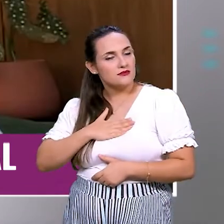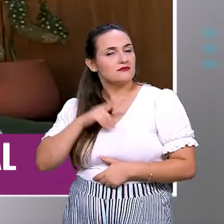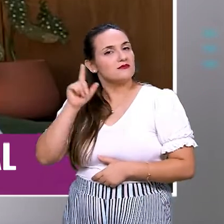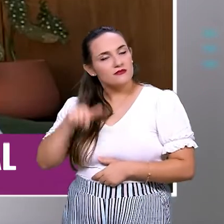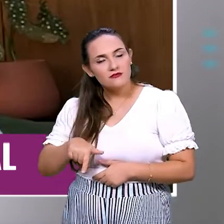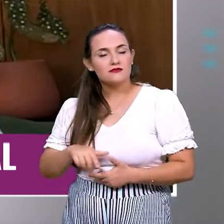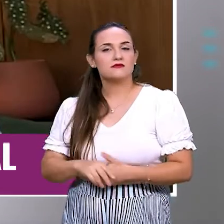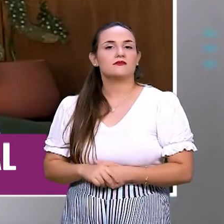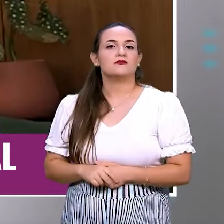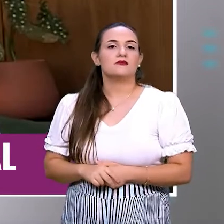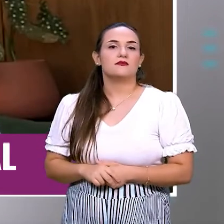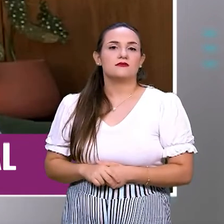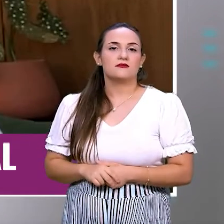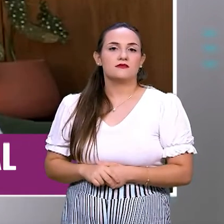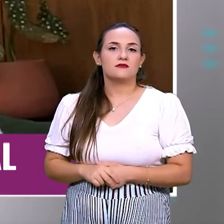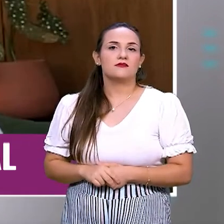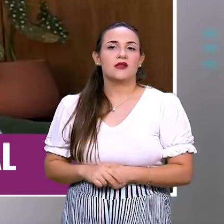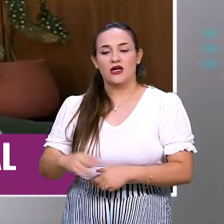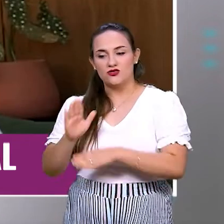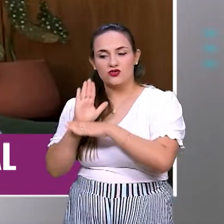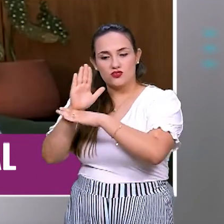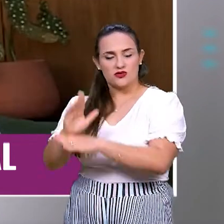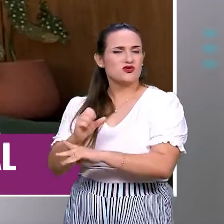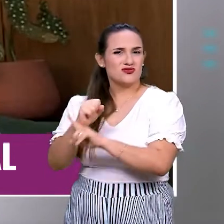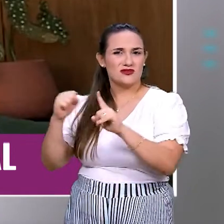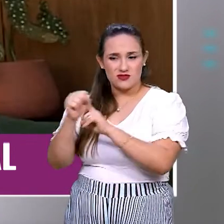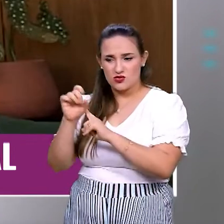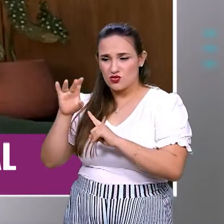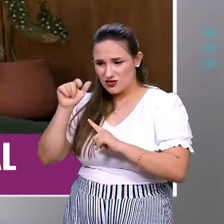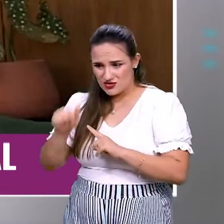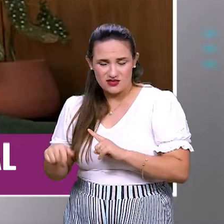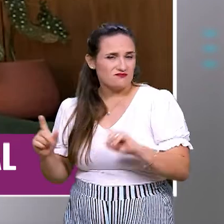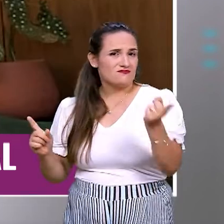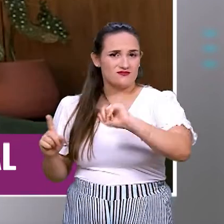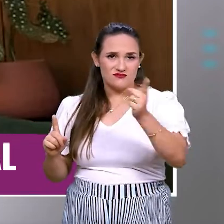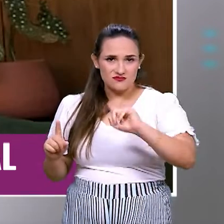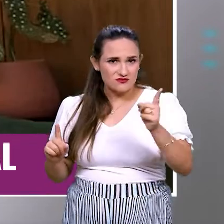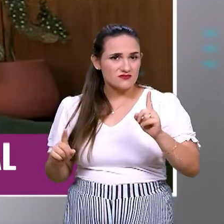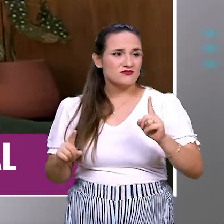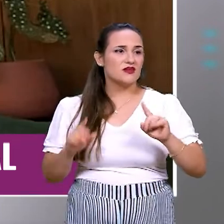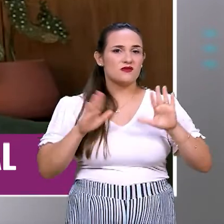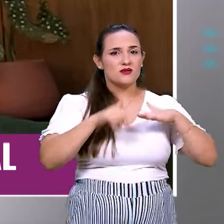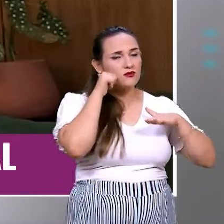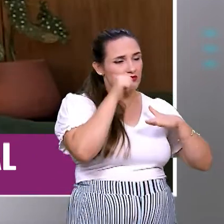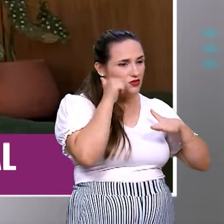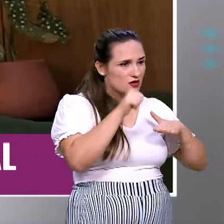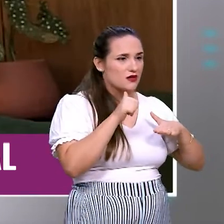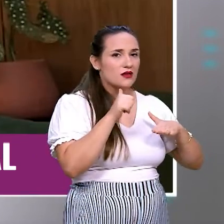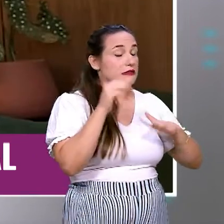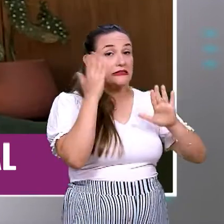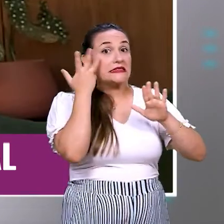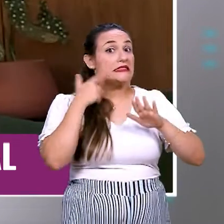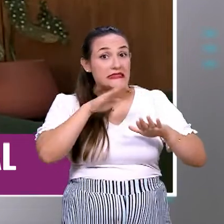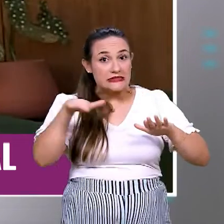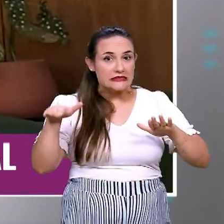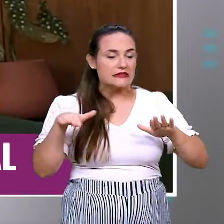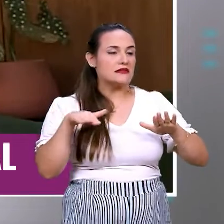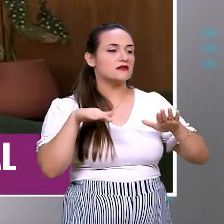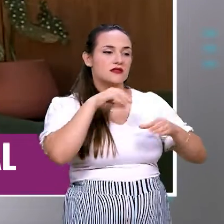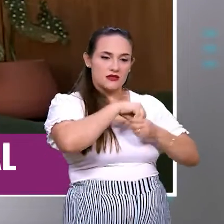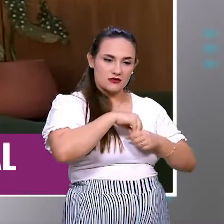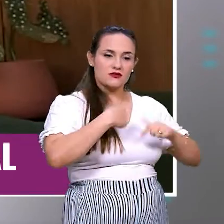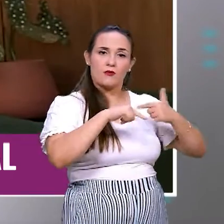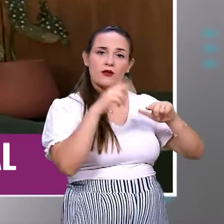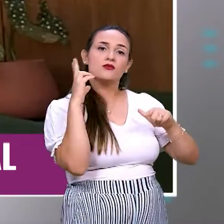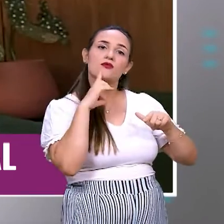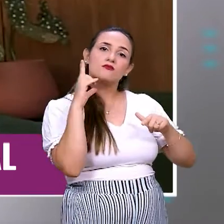sintam prazer, isso é maravilhoso. E a gente vai estar ajudando toda a sociedade, não é só lá para frente, quando essas crianças estiverem no mercado de trabalho,